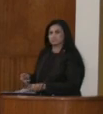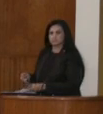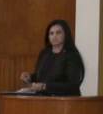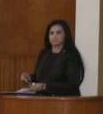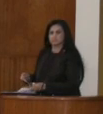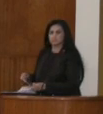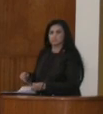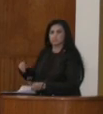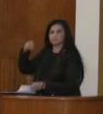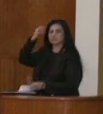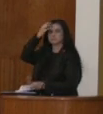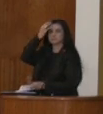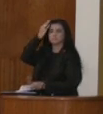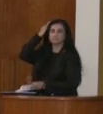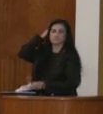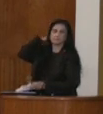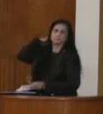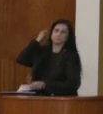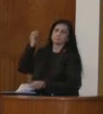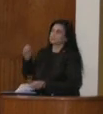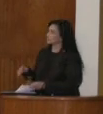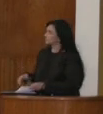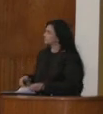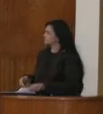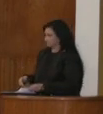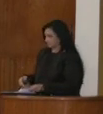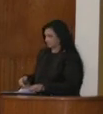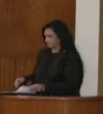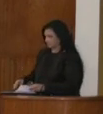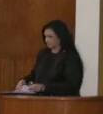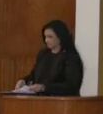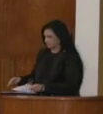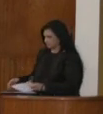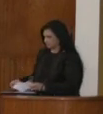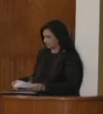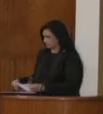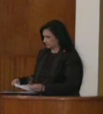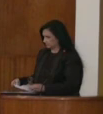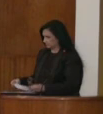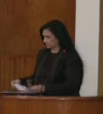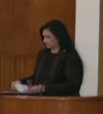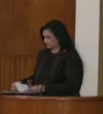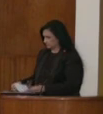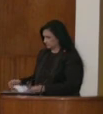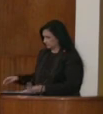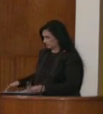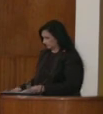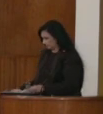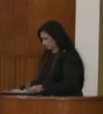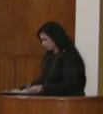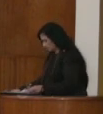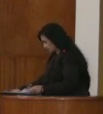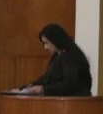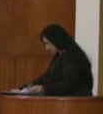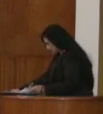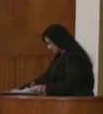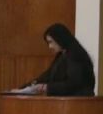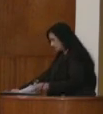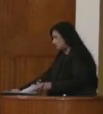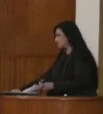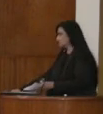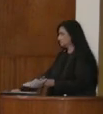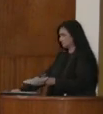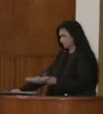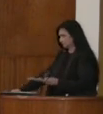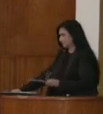falou, tem essa dificuldade. O Alex também falou que tem essa dificuldade. Então, eu acredito que ainda